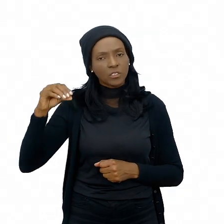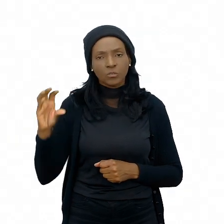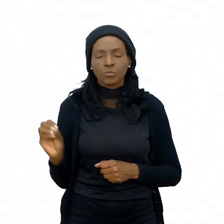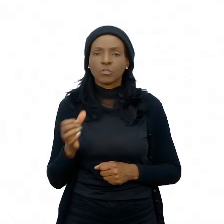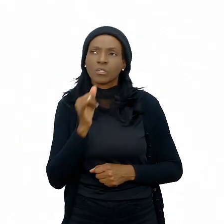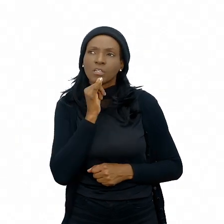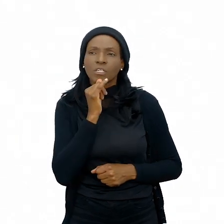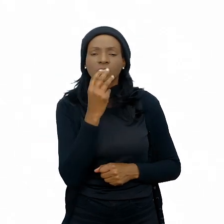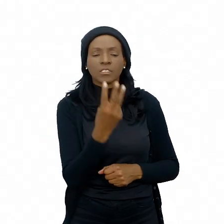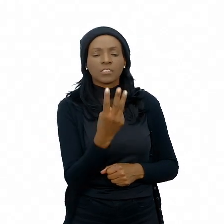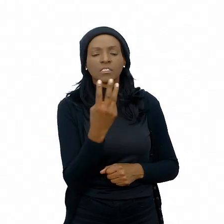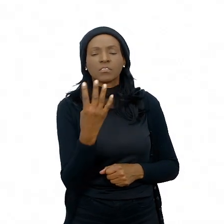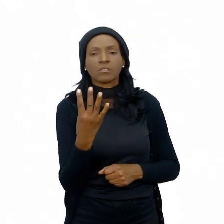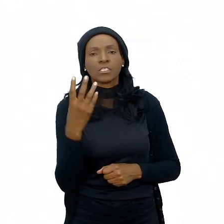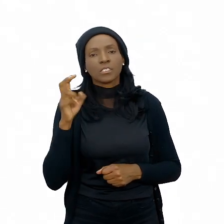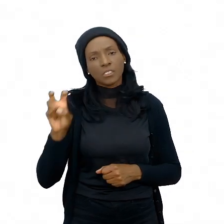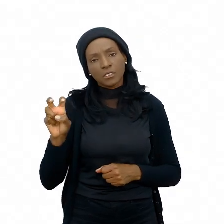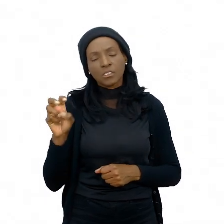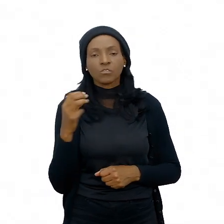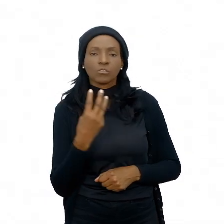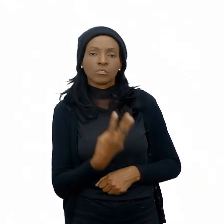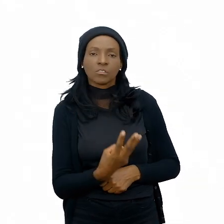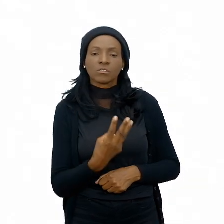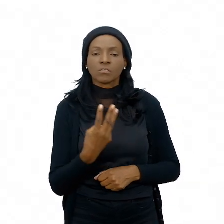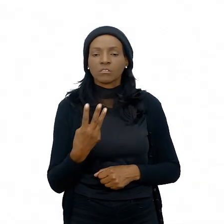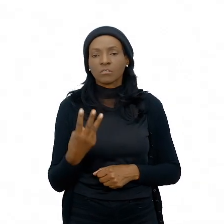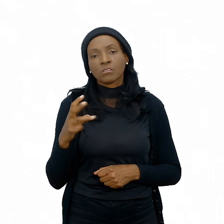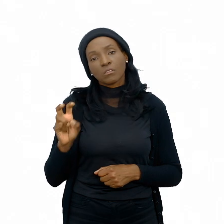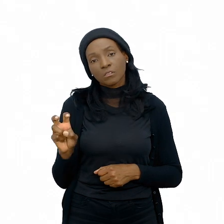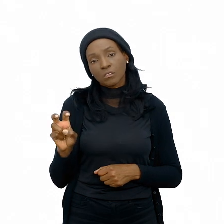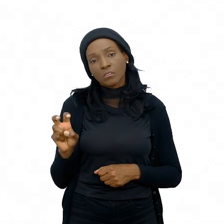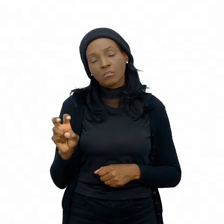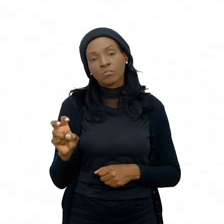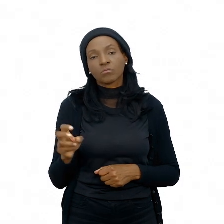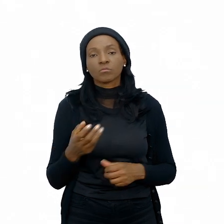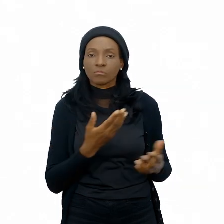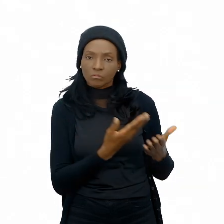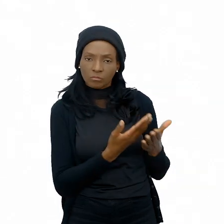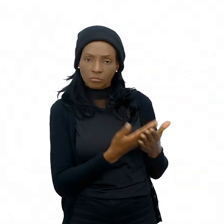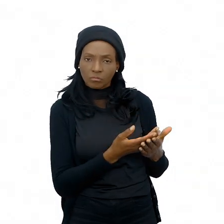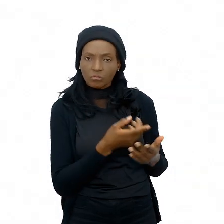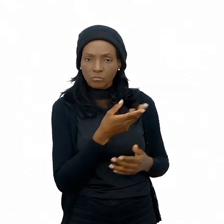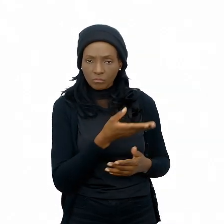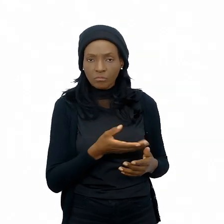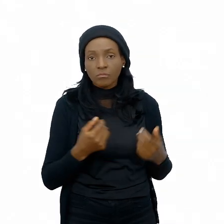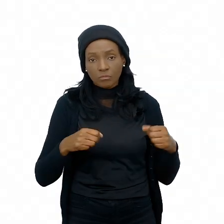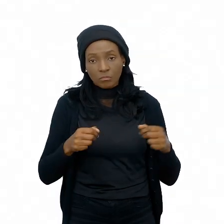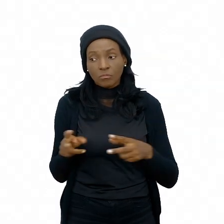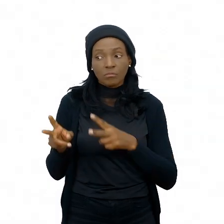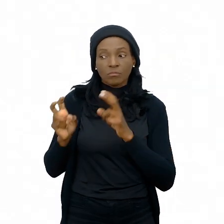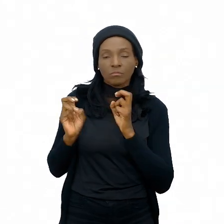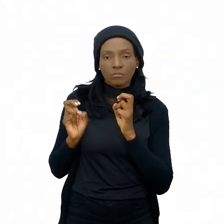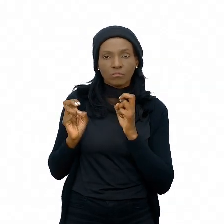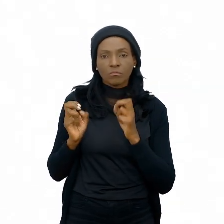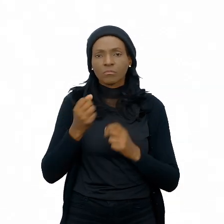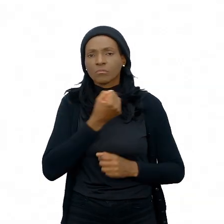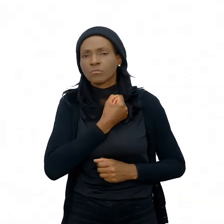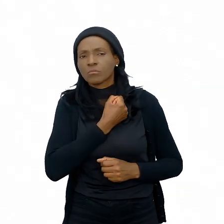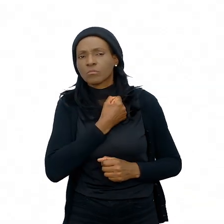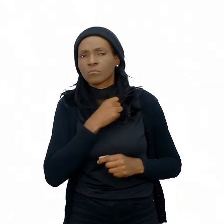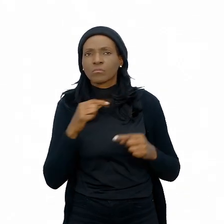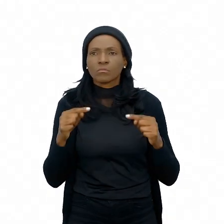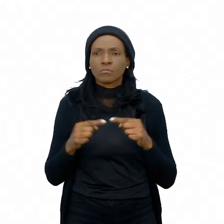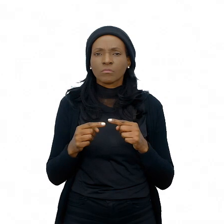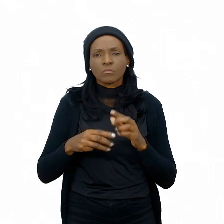e o 335. Neste caso, os estudantes devem observar se o número é composto por